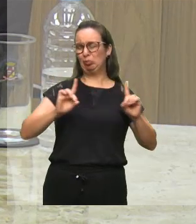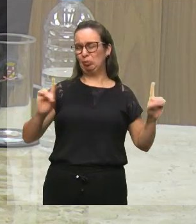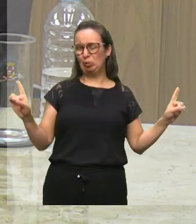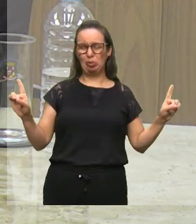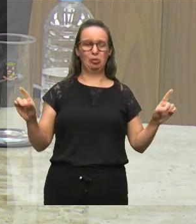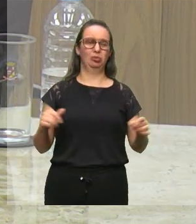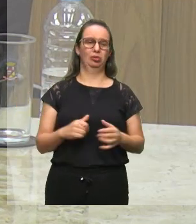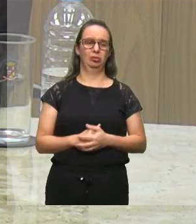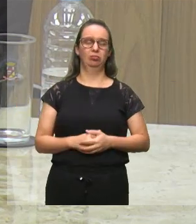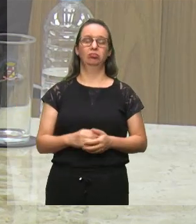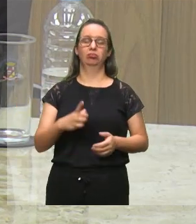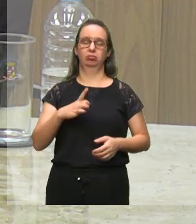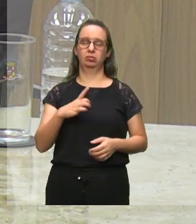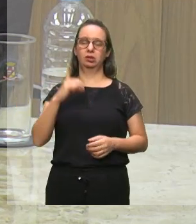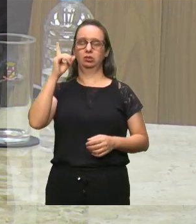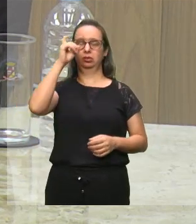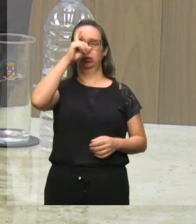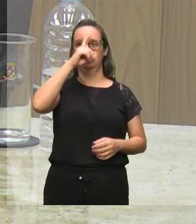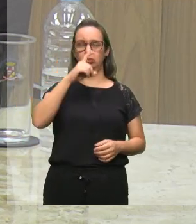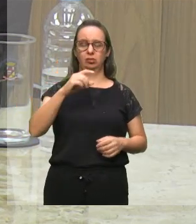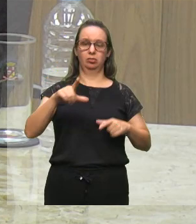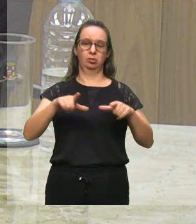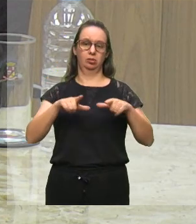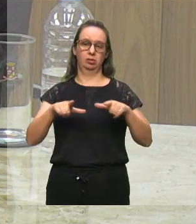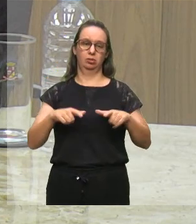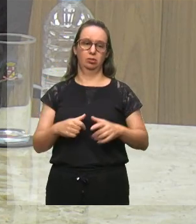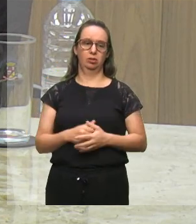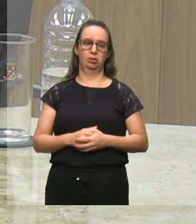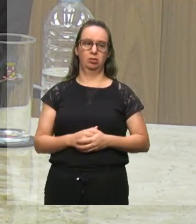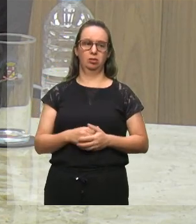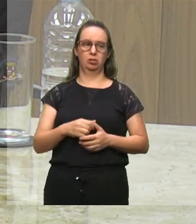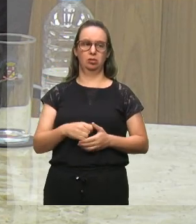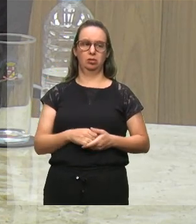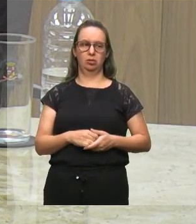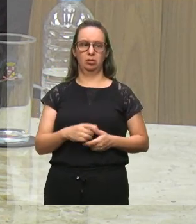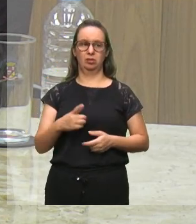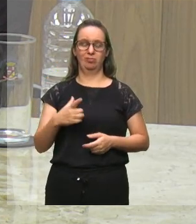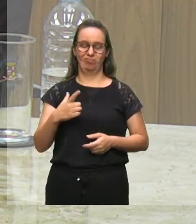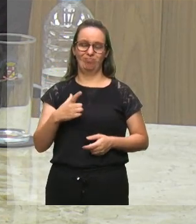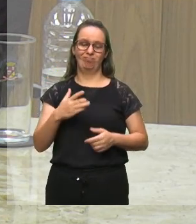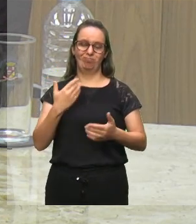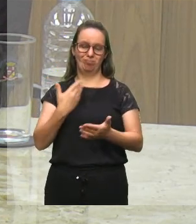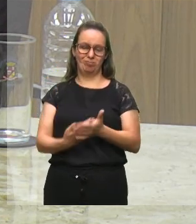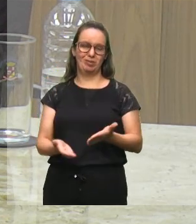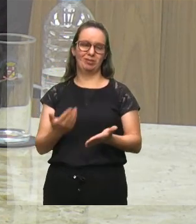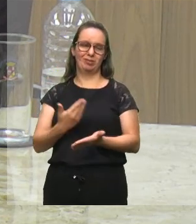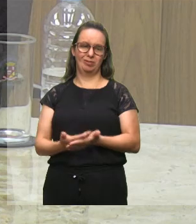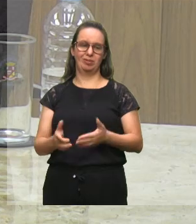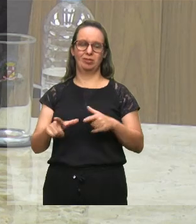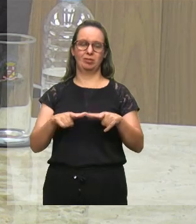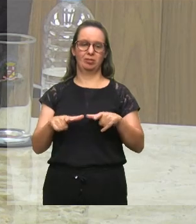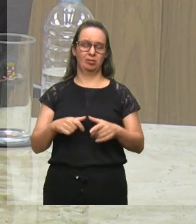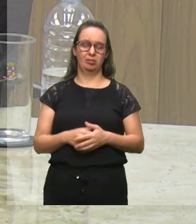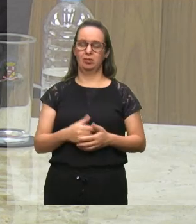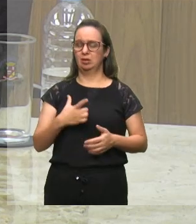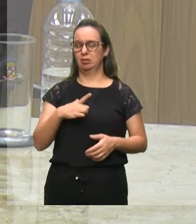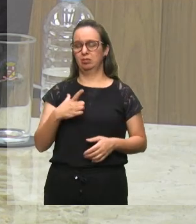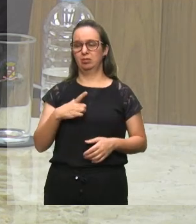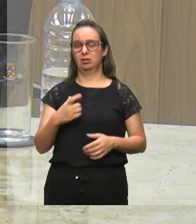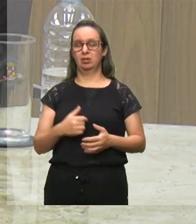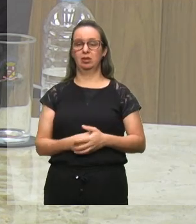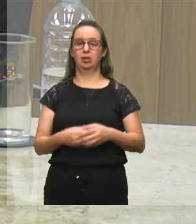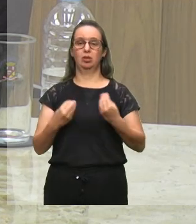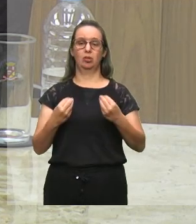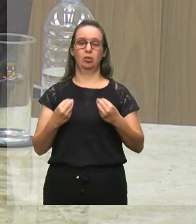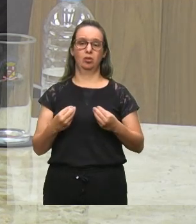dificuldades para poder vir a trabalho, a negócio. Muitas pessoas estão até perdendo empregos por não ter um transporte público